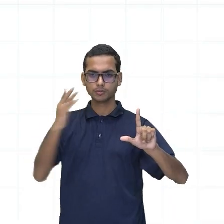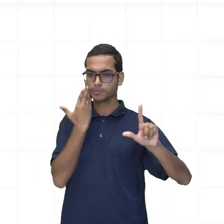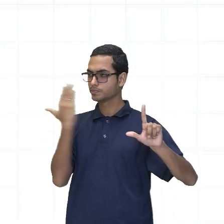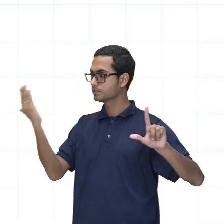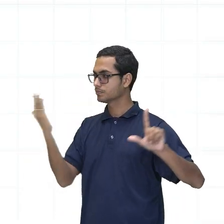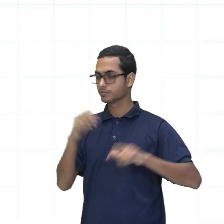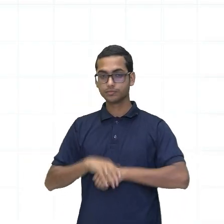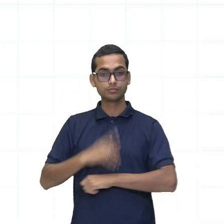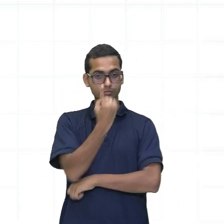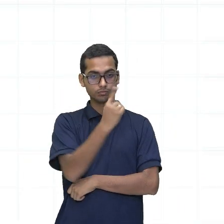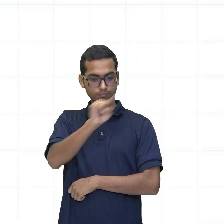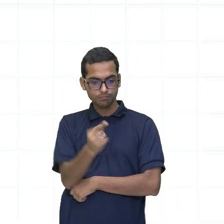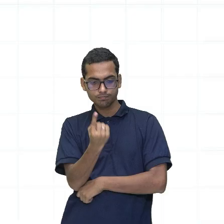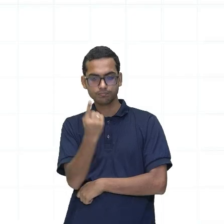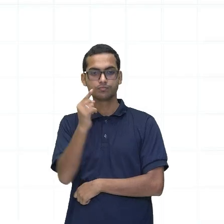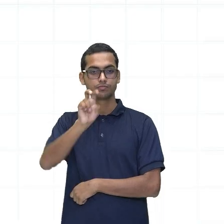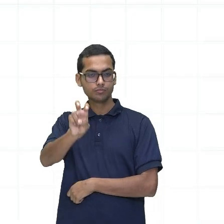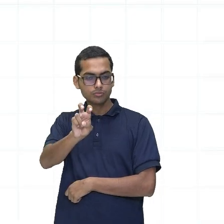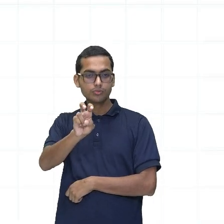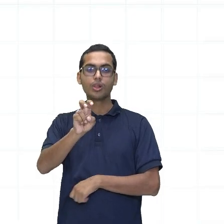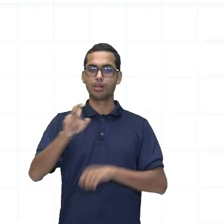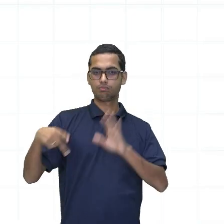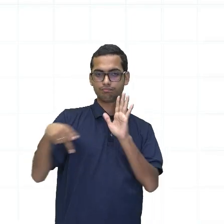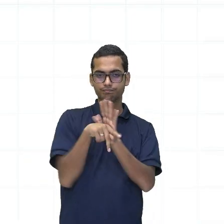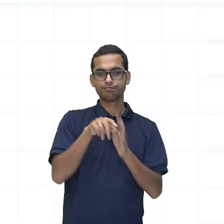1,5 é a raiz da nossa função.